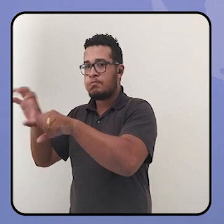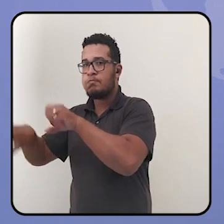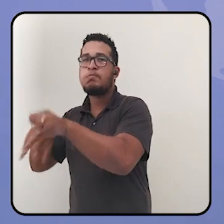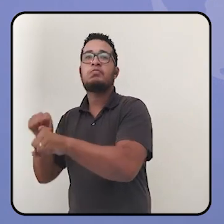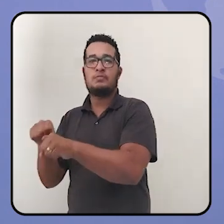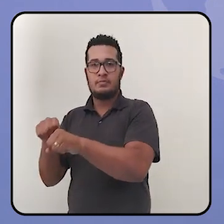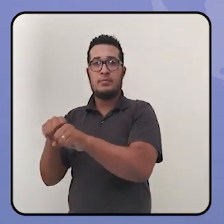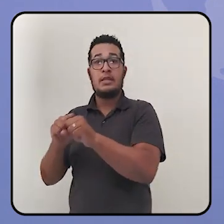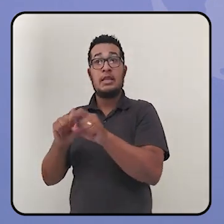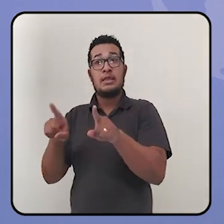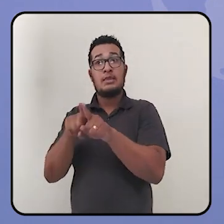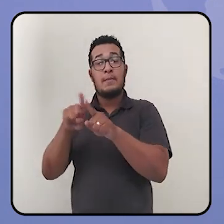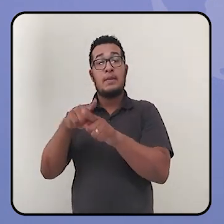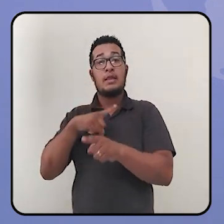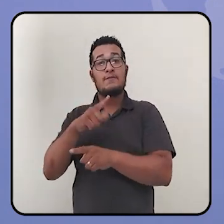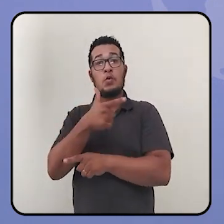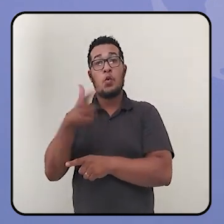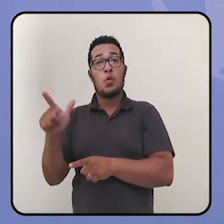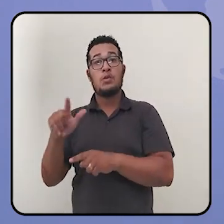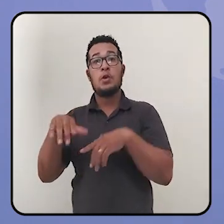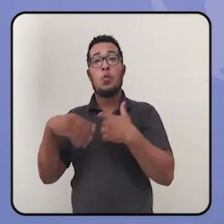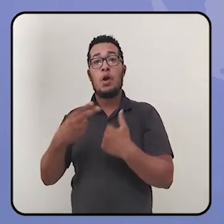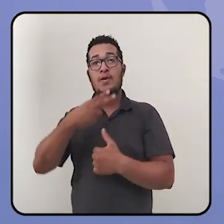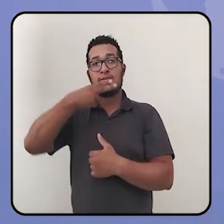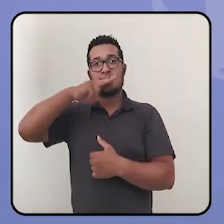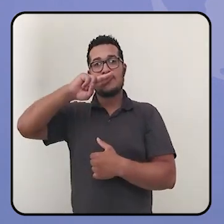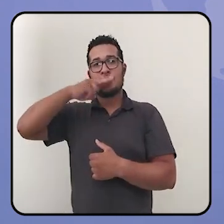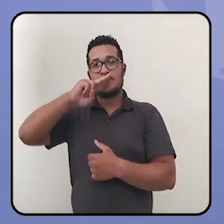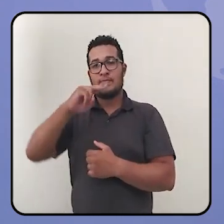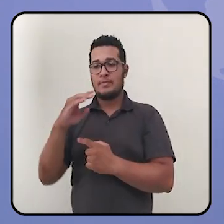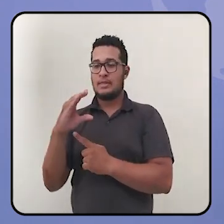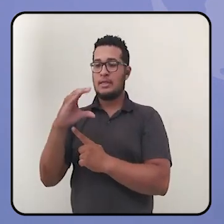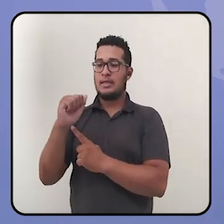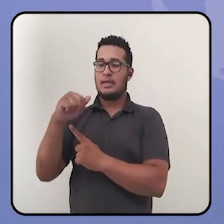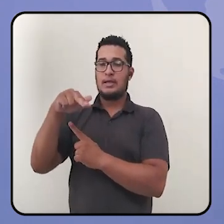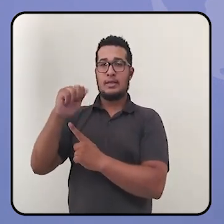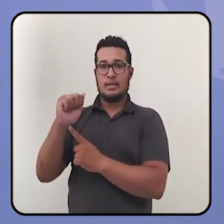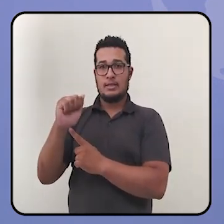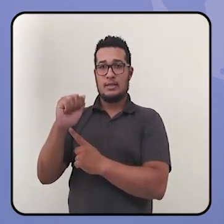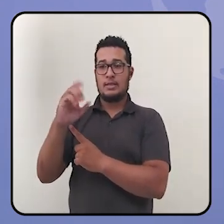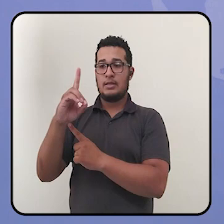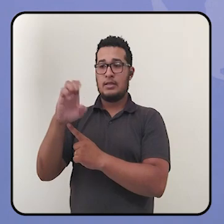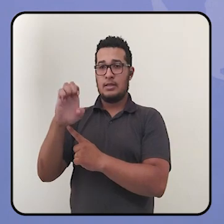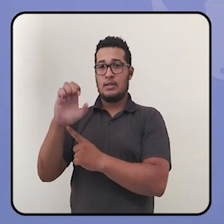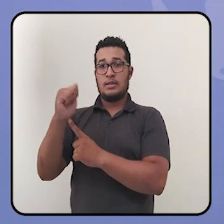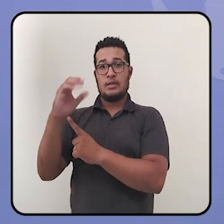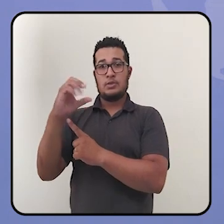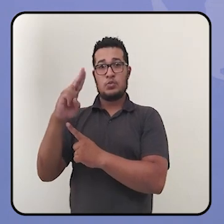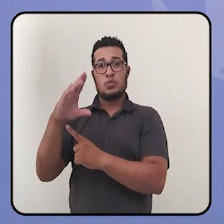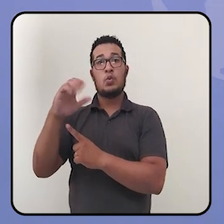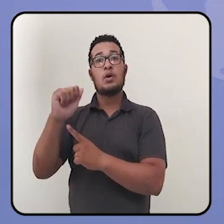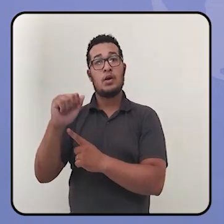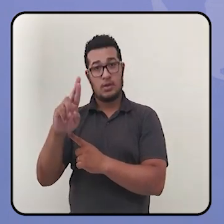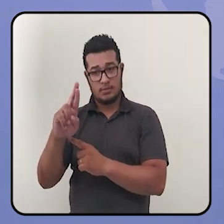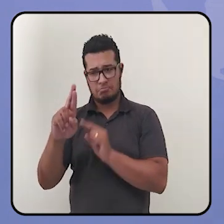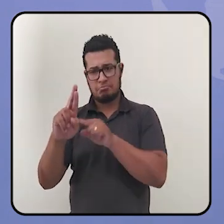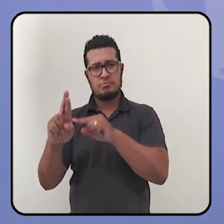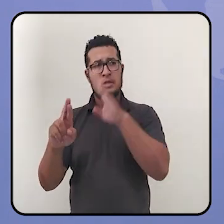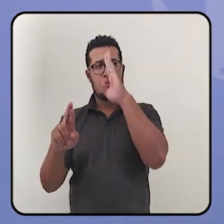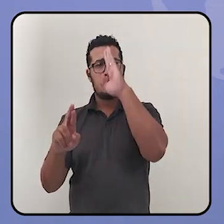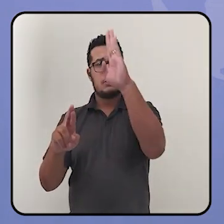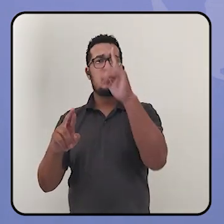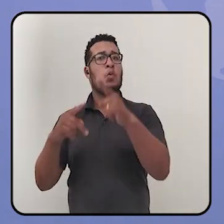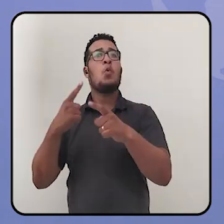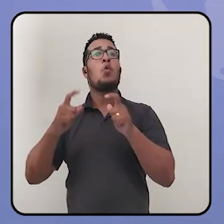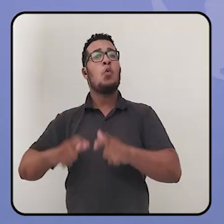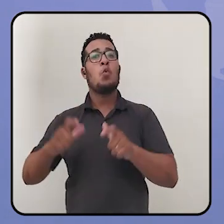diversos espalhados pelo Brasil, pelo estado do Espírito Santo. Existem os famosos sambaquis, que vamos falar mais à frente. Existem